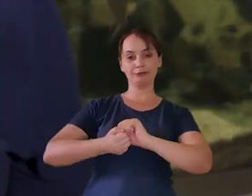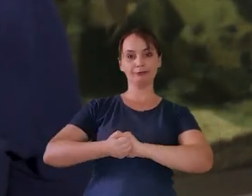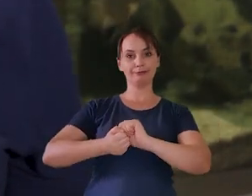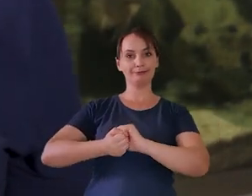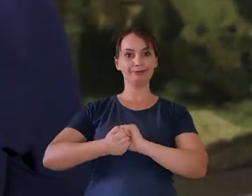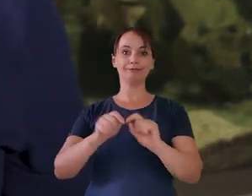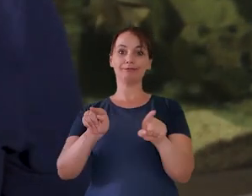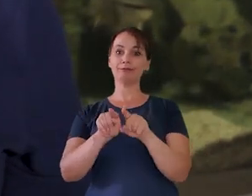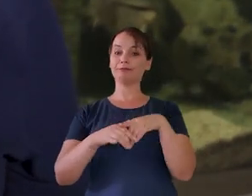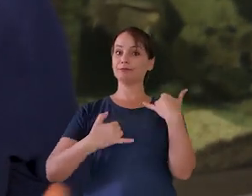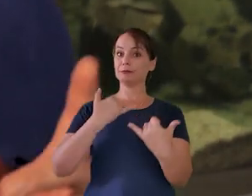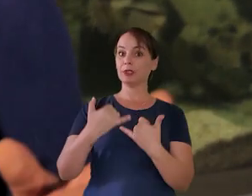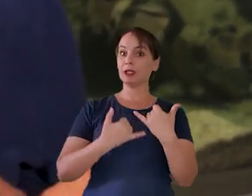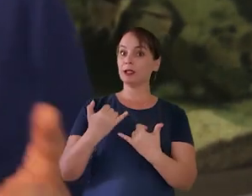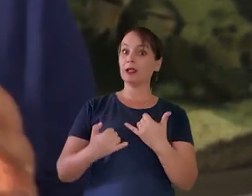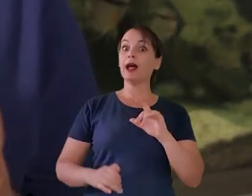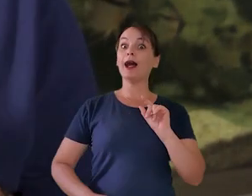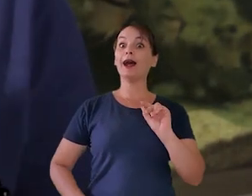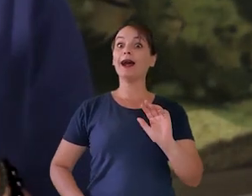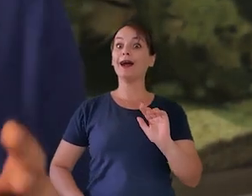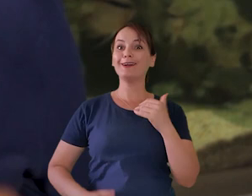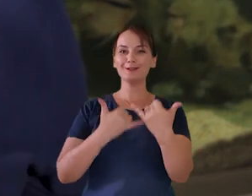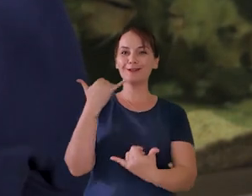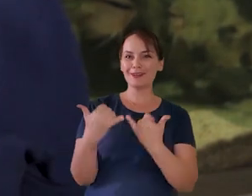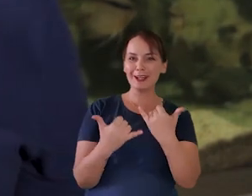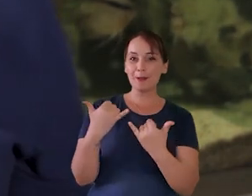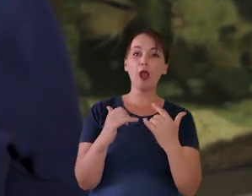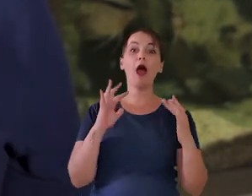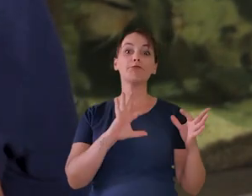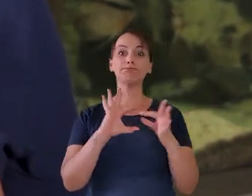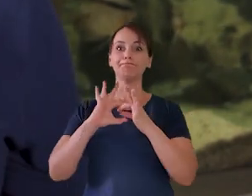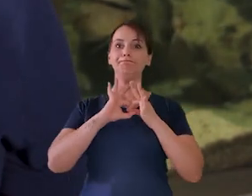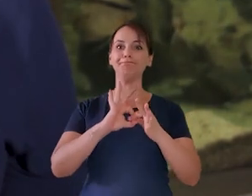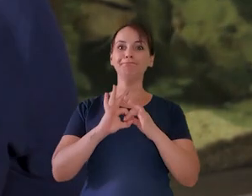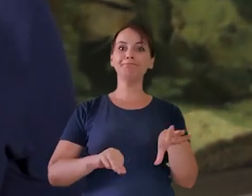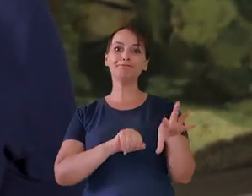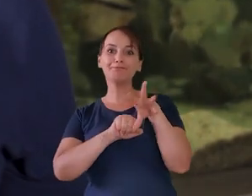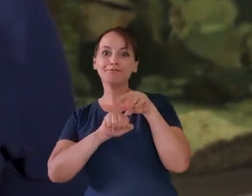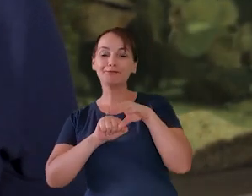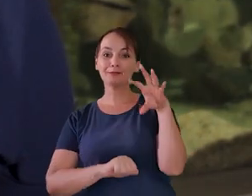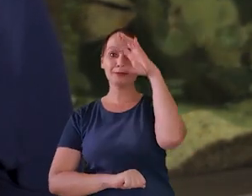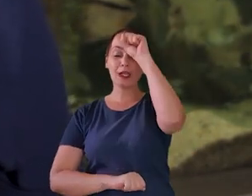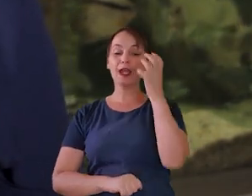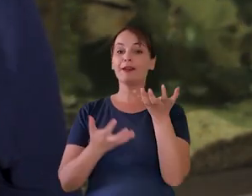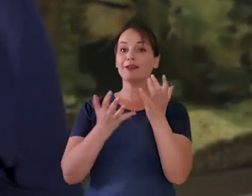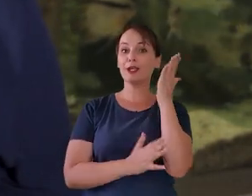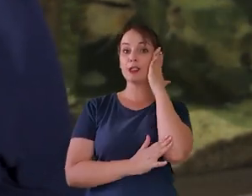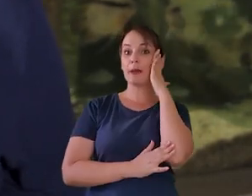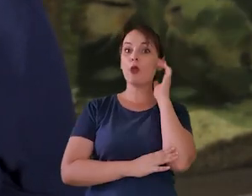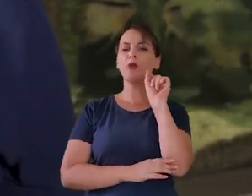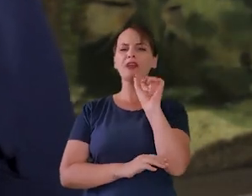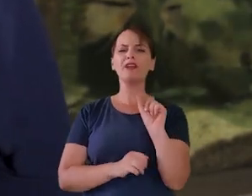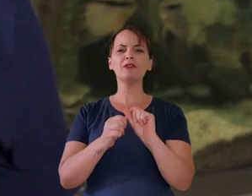poder brincar? Falando em brincar, brincadeira tem tudo a ver com aprender, é ou não é? Então eu quero saber o que está fazendo o pessoal